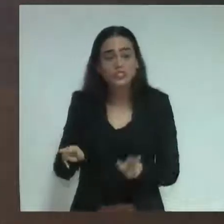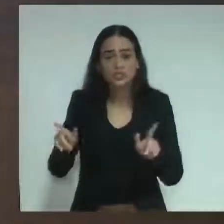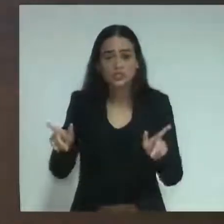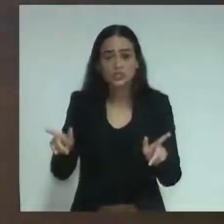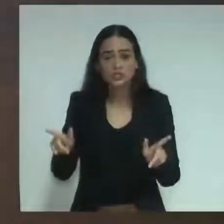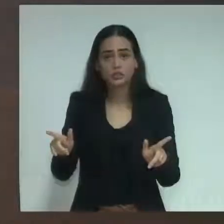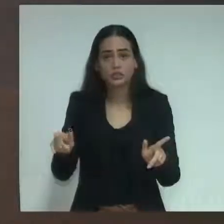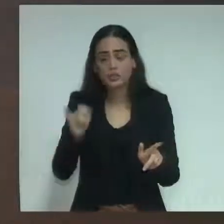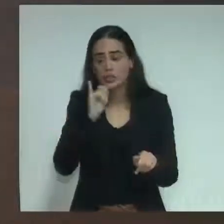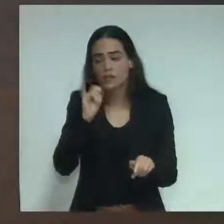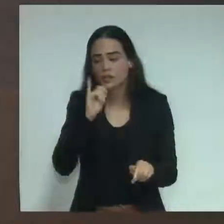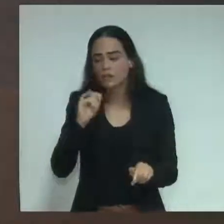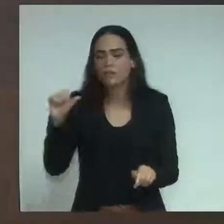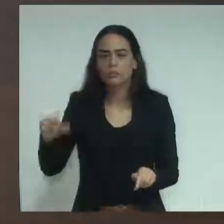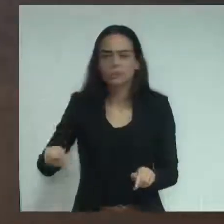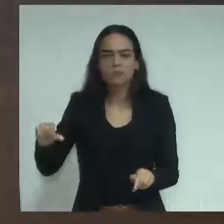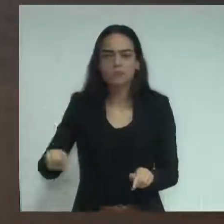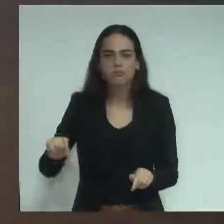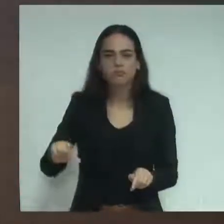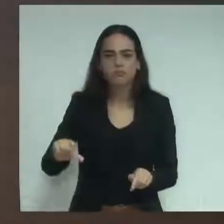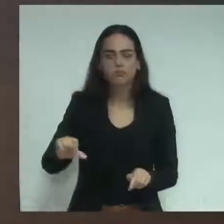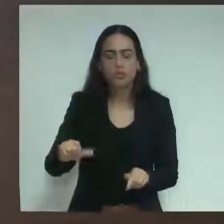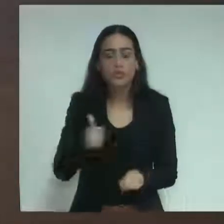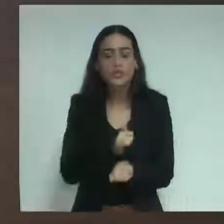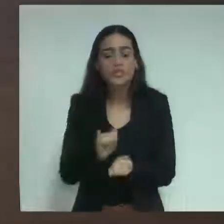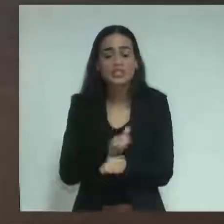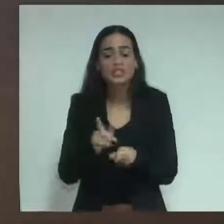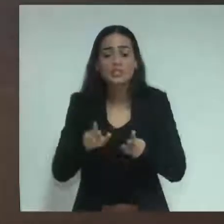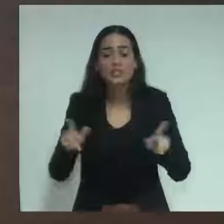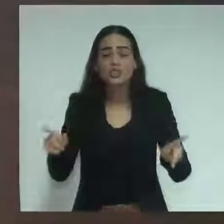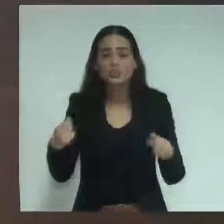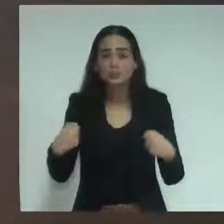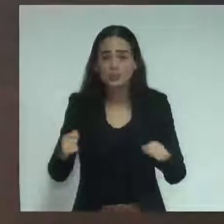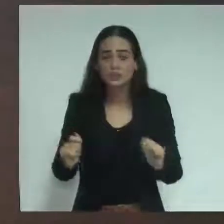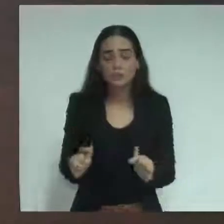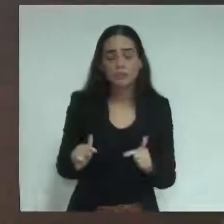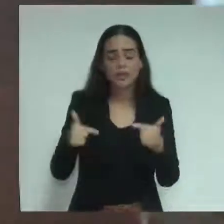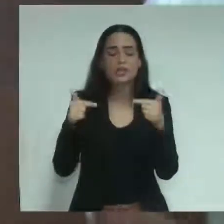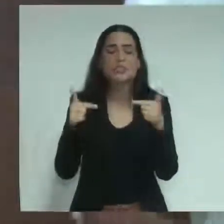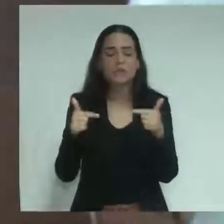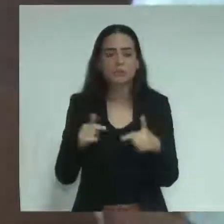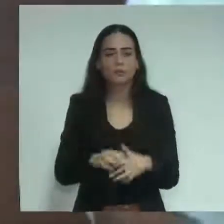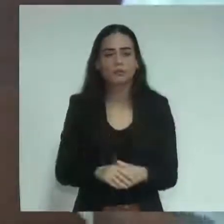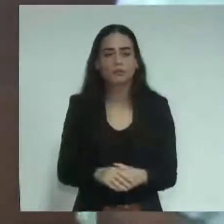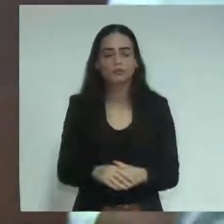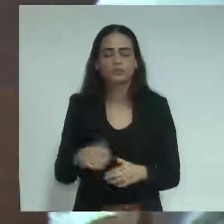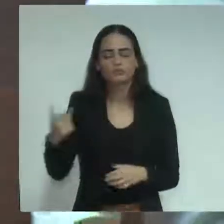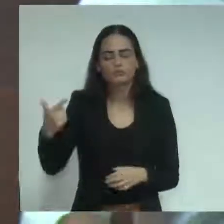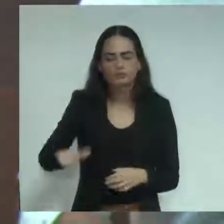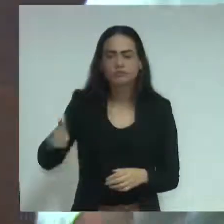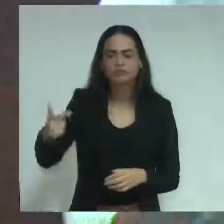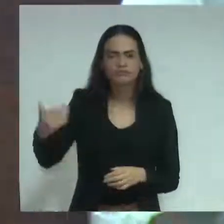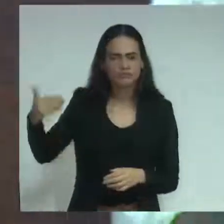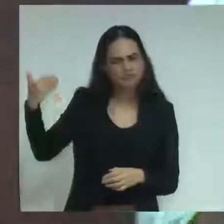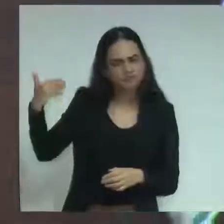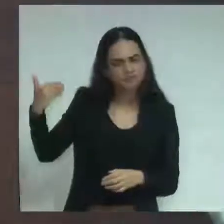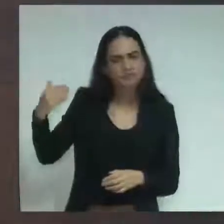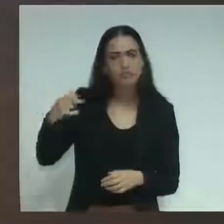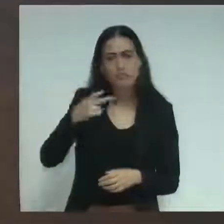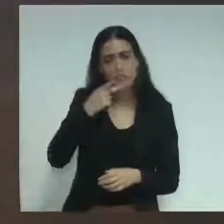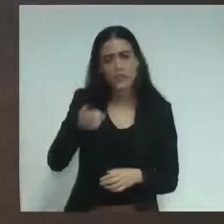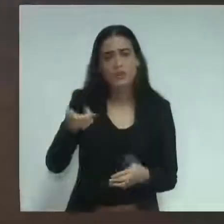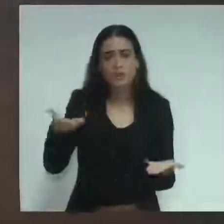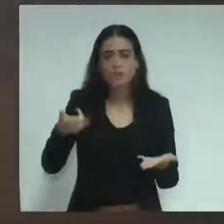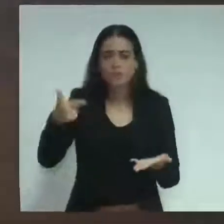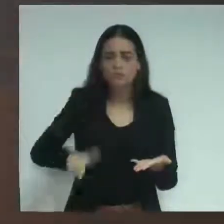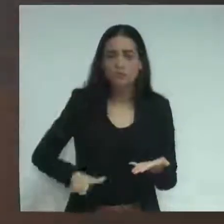tendo resultado negativo, a gente tem uma alternativa de mudar. Já falei várias vezes, volto a repetir, não me canso de usar a